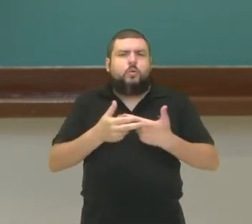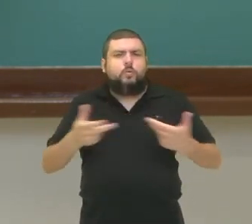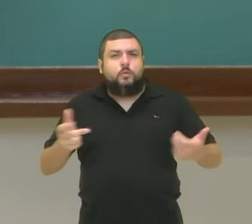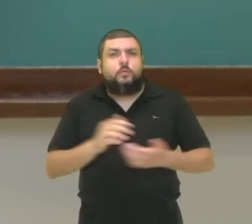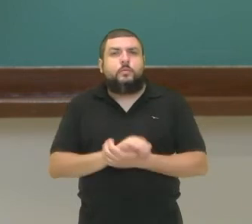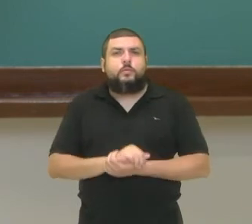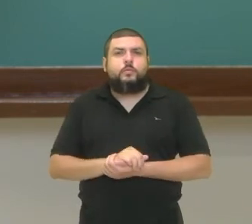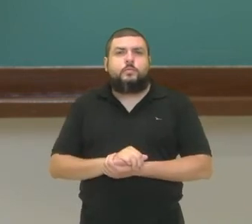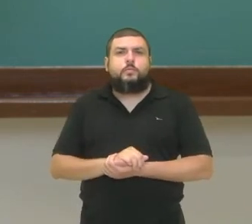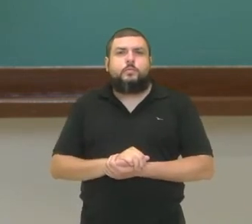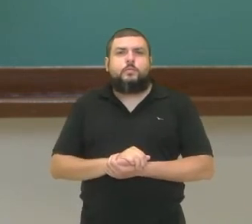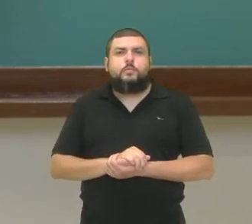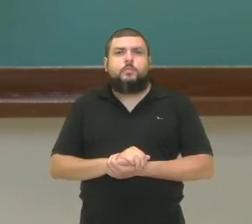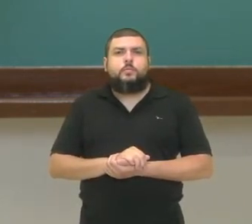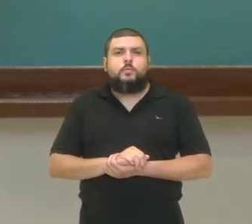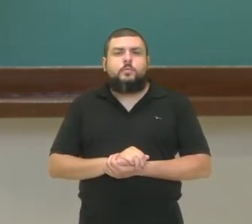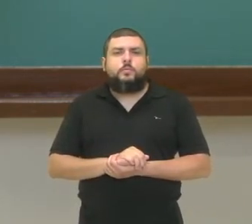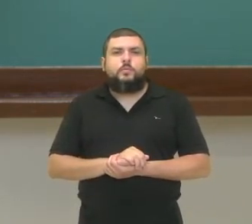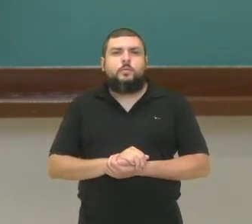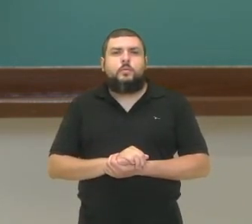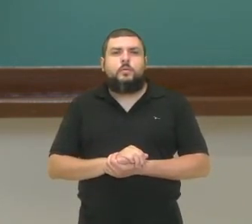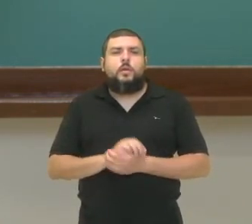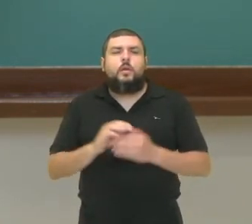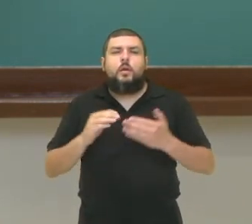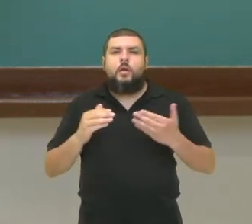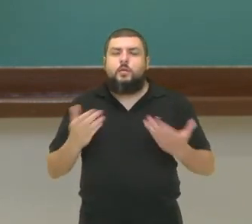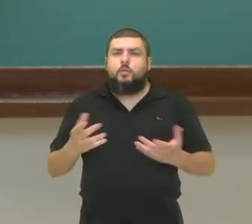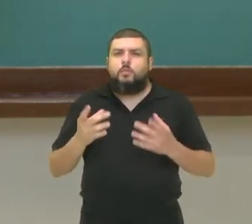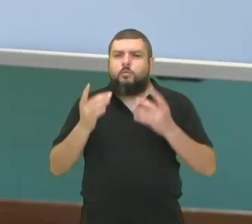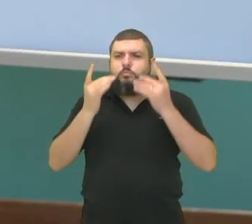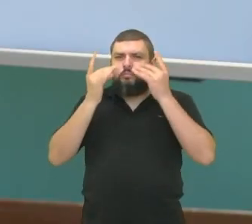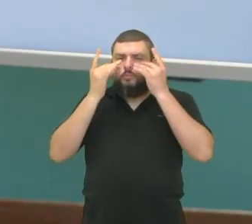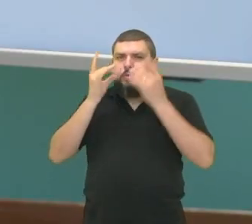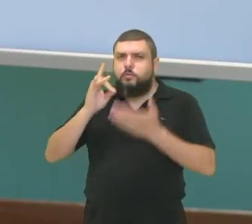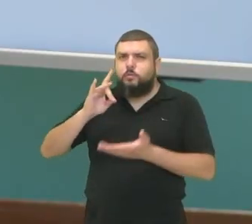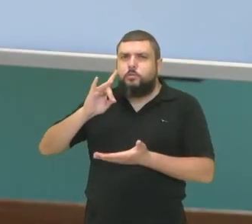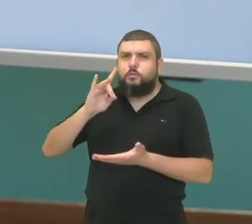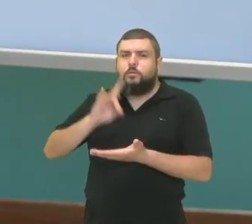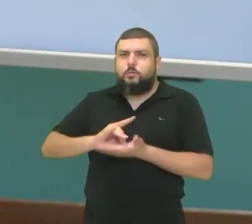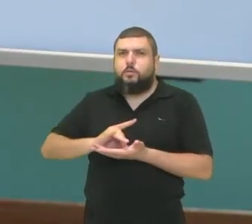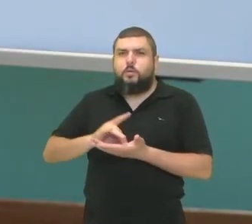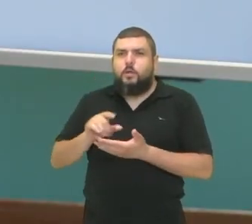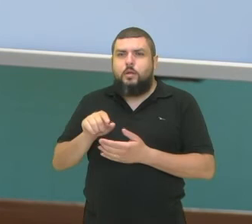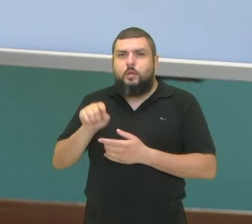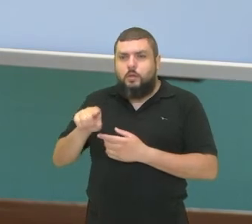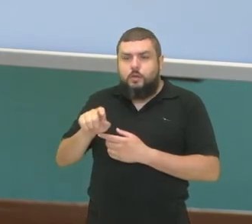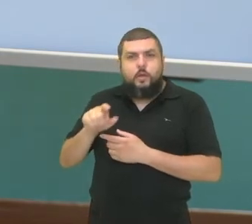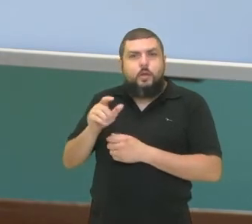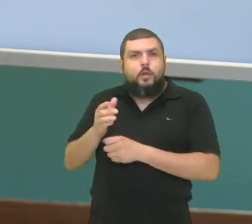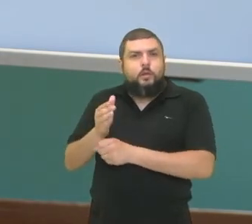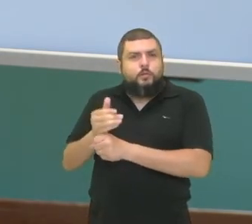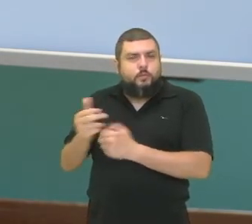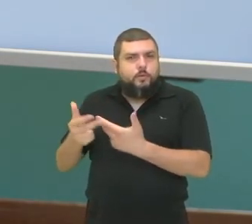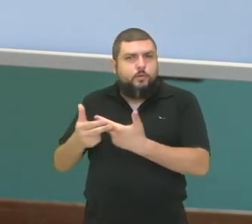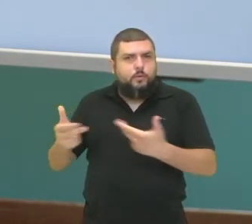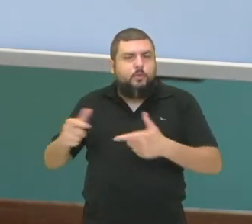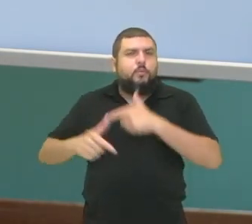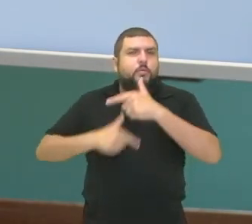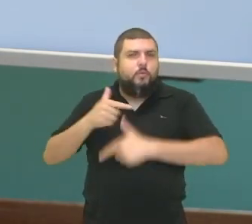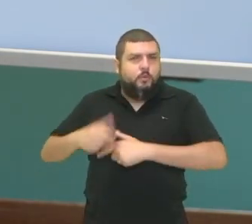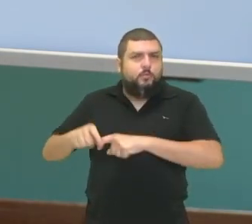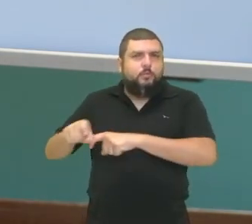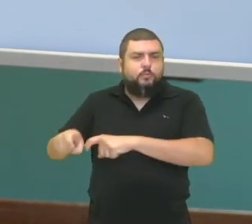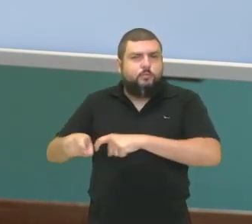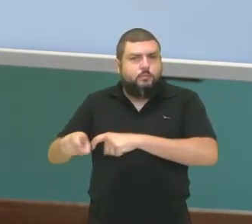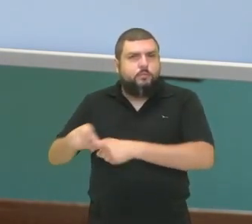época, entendeu? Então, a gente tem uma realidade em relação ao próprio alimento, além do trabalho camponês. Então, como eu disse,